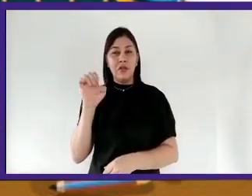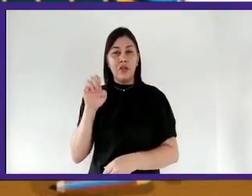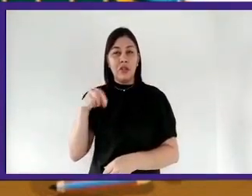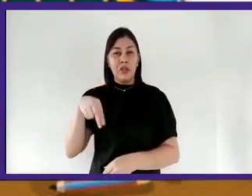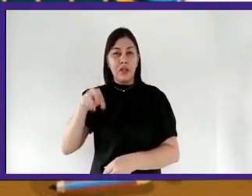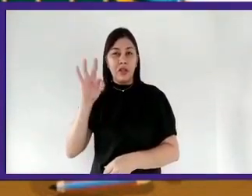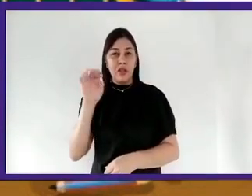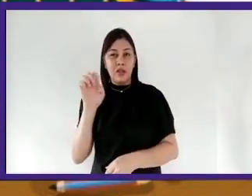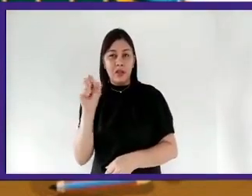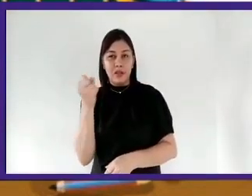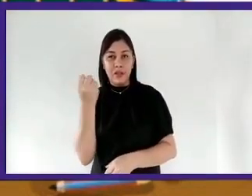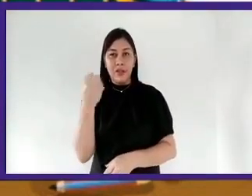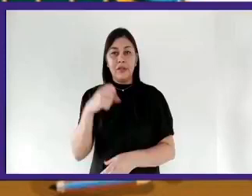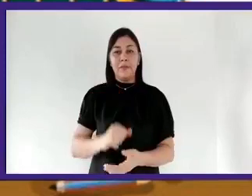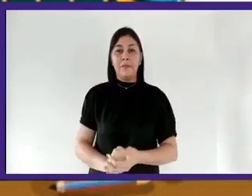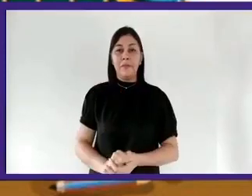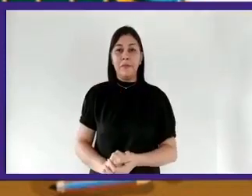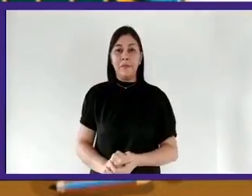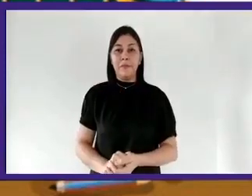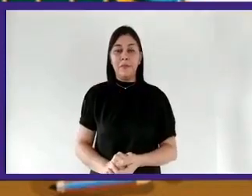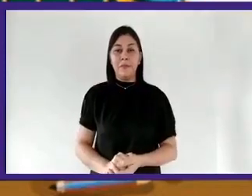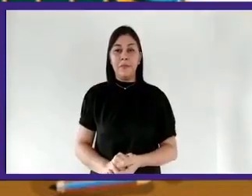ingredientes. Olha só.